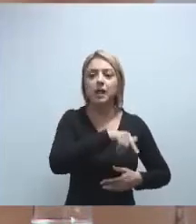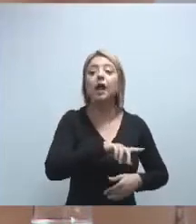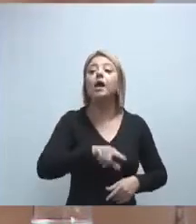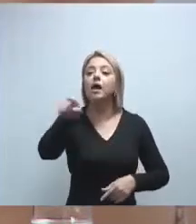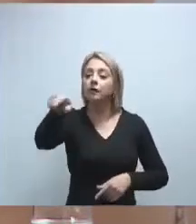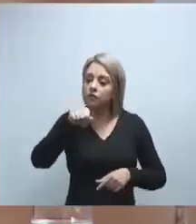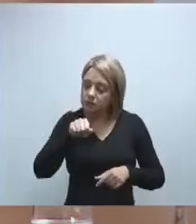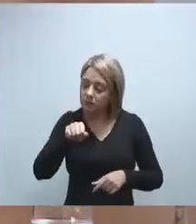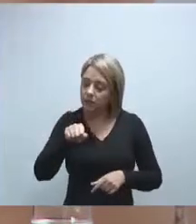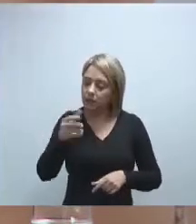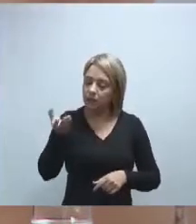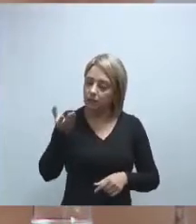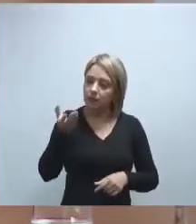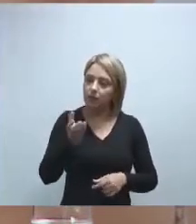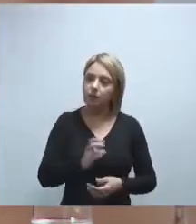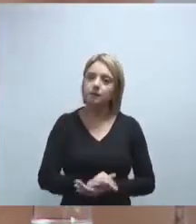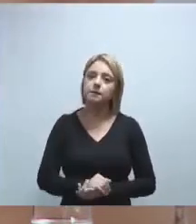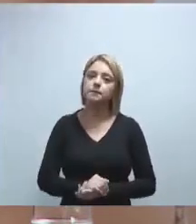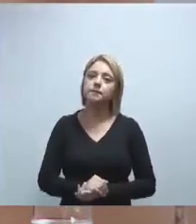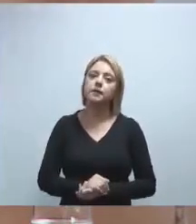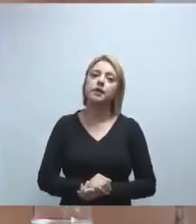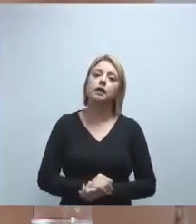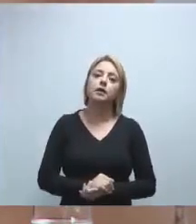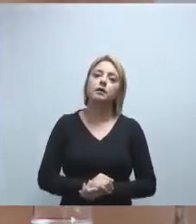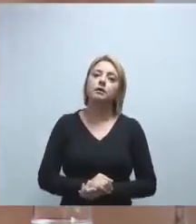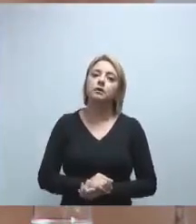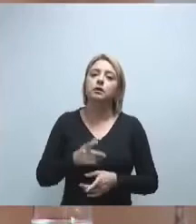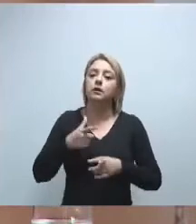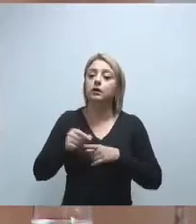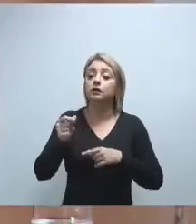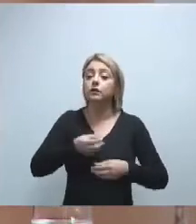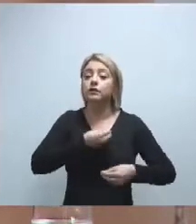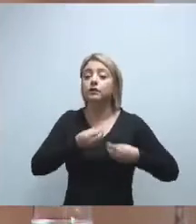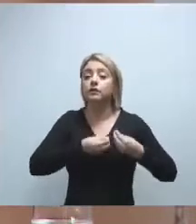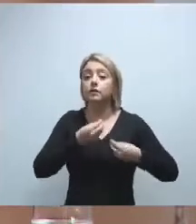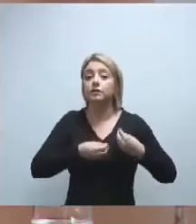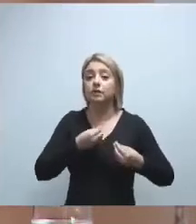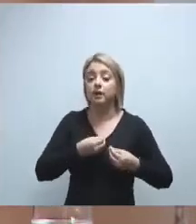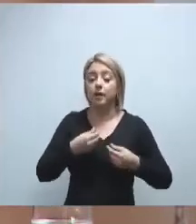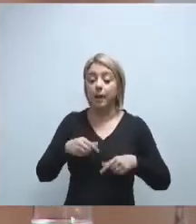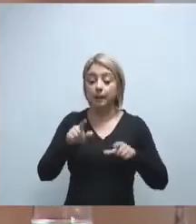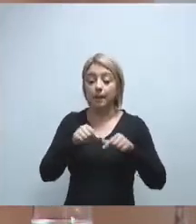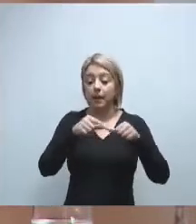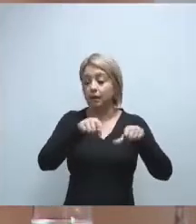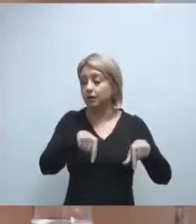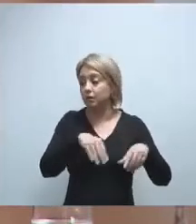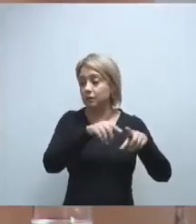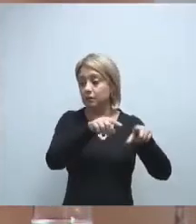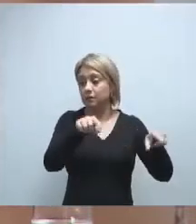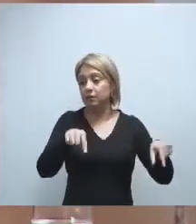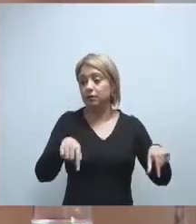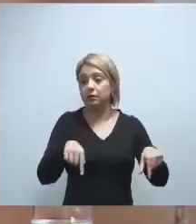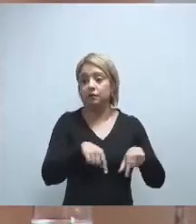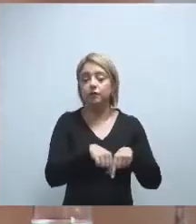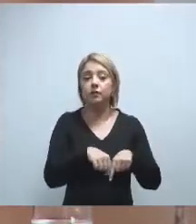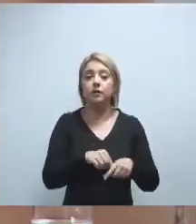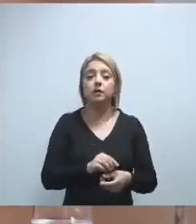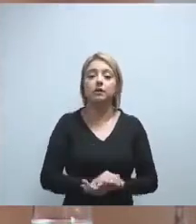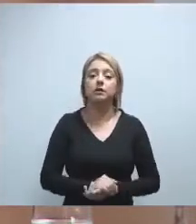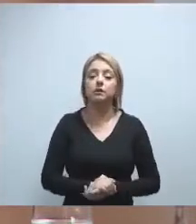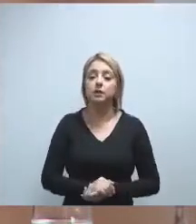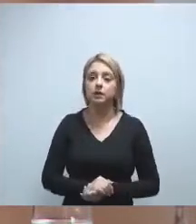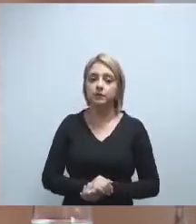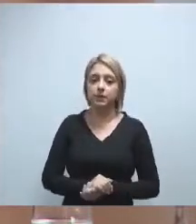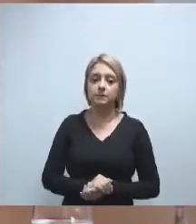vai ser você vai você e aí fui viver mais no gabinete dele do que no meu gabinete